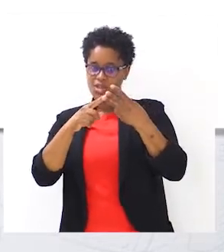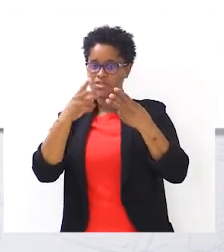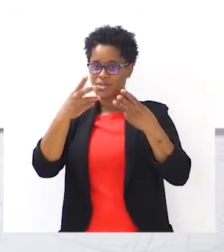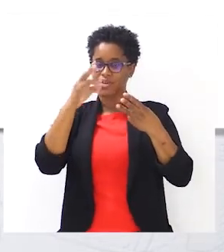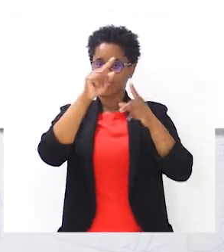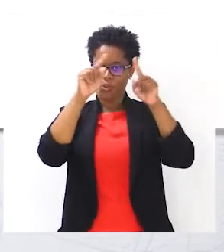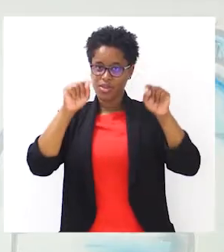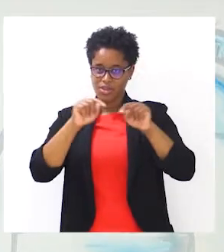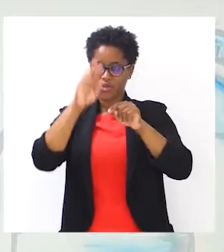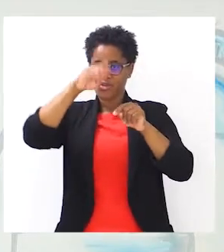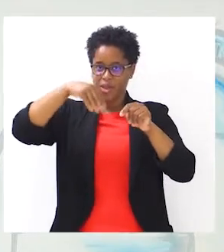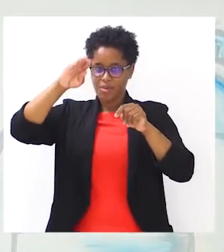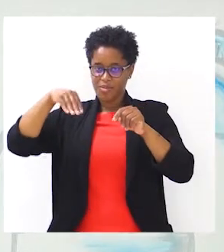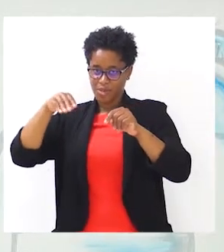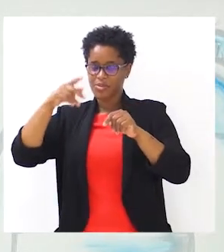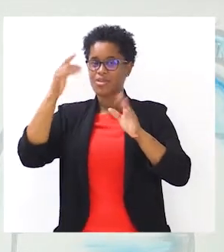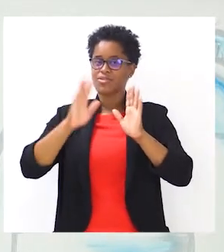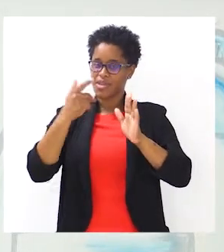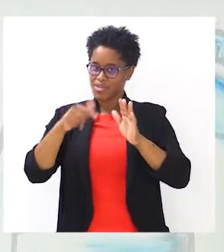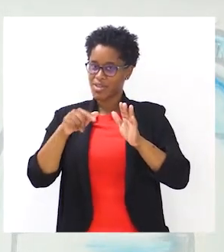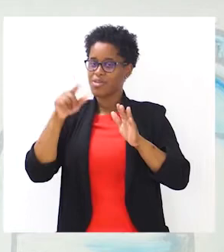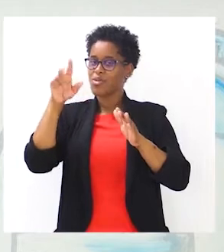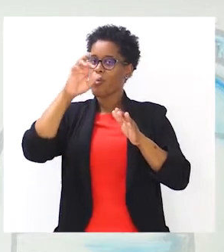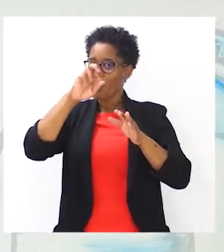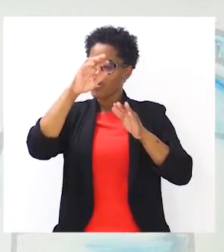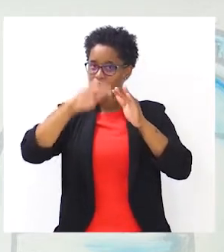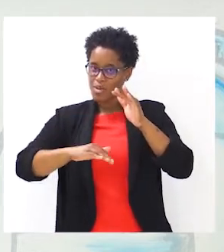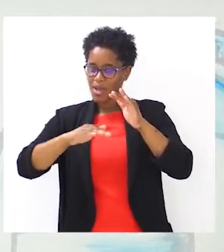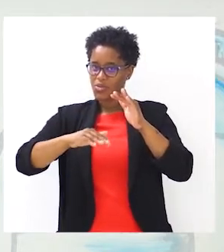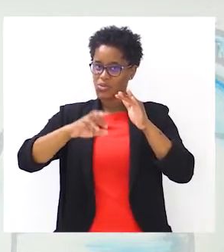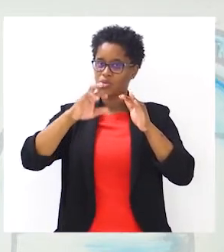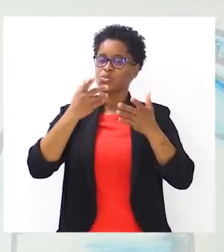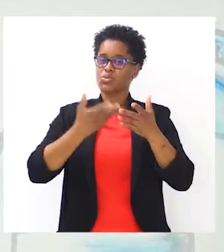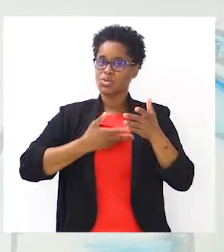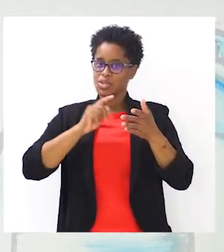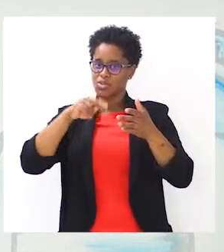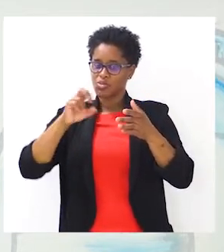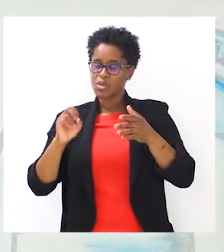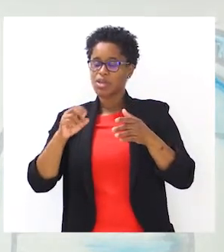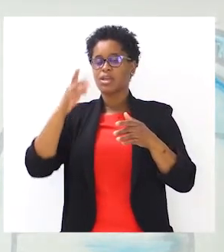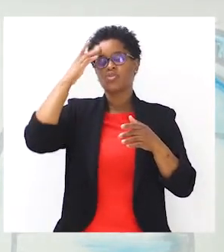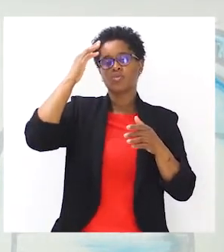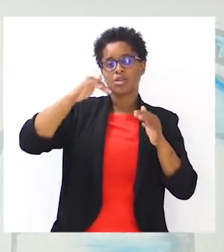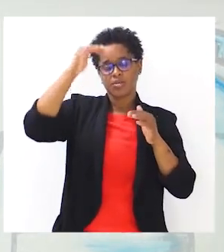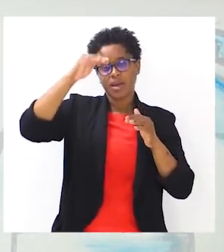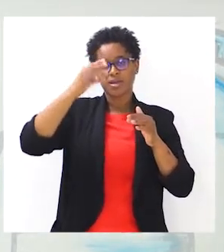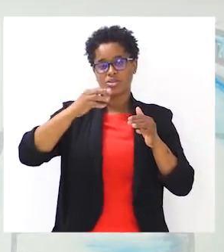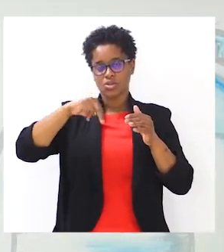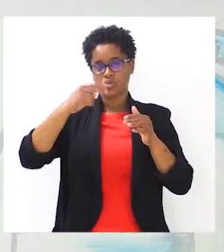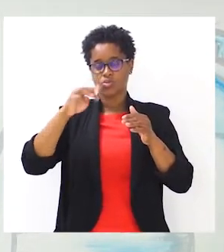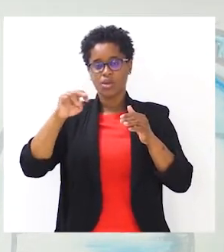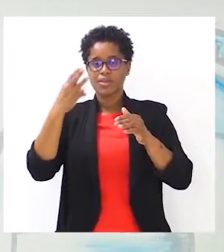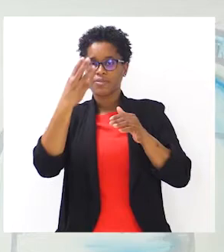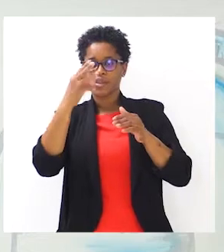Já temos o denominador, 8 partes, e já temos o numerador, 3